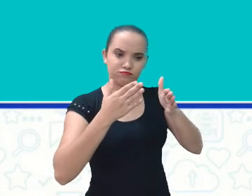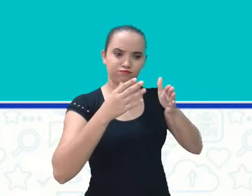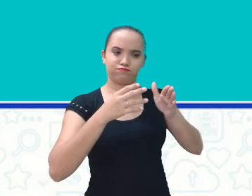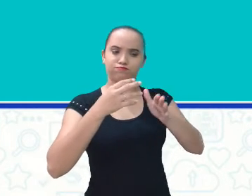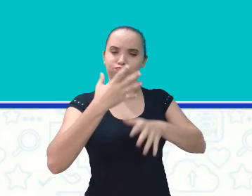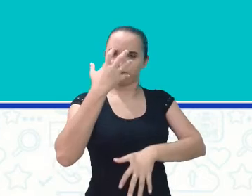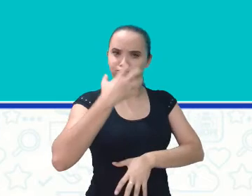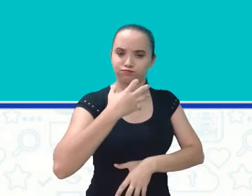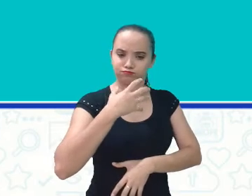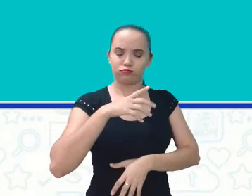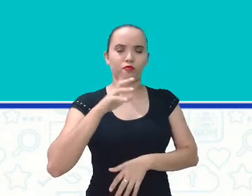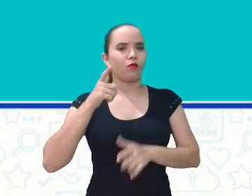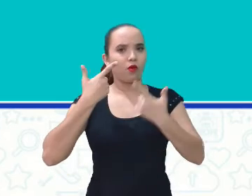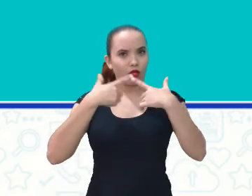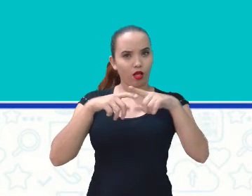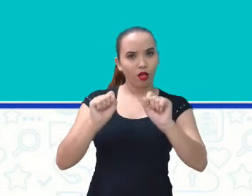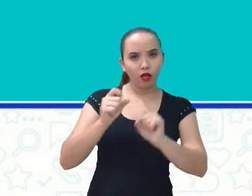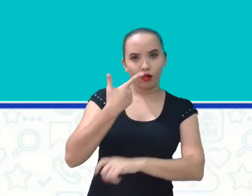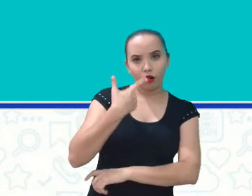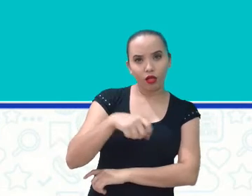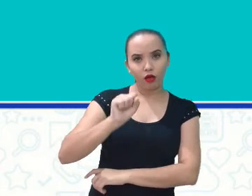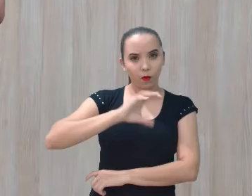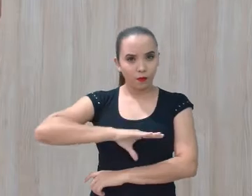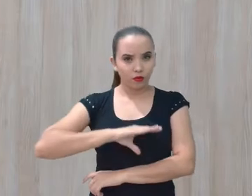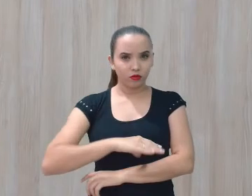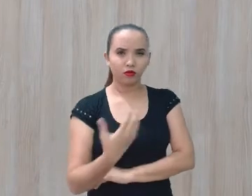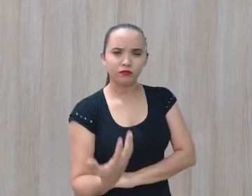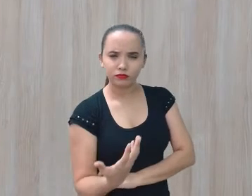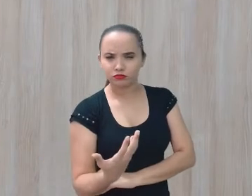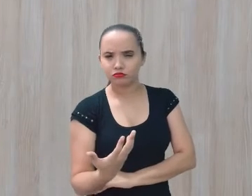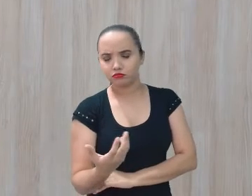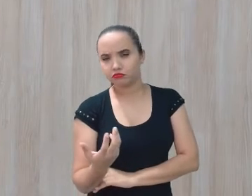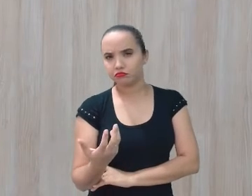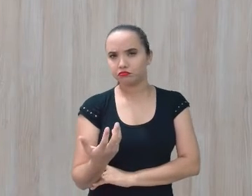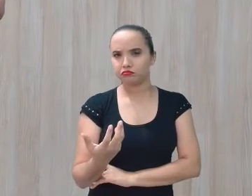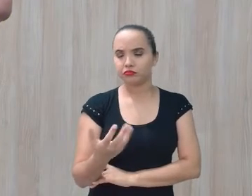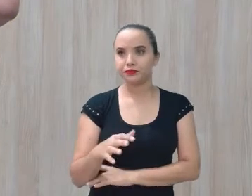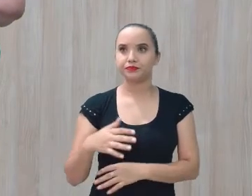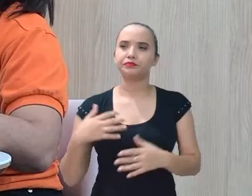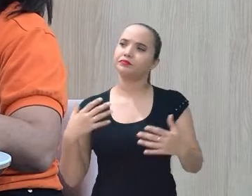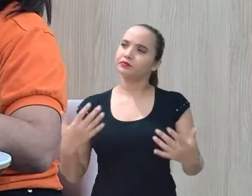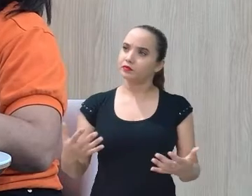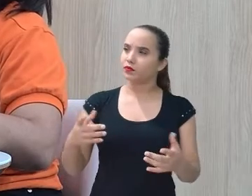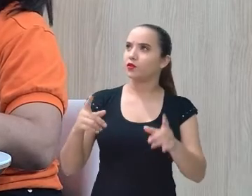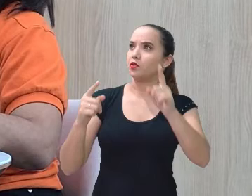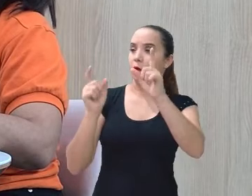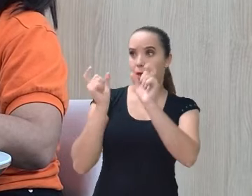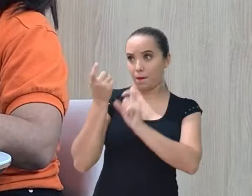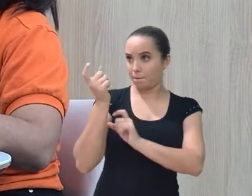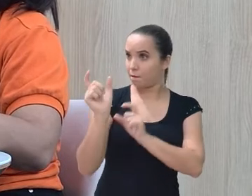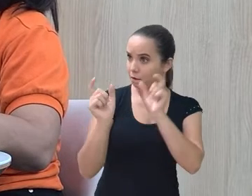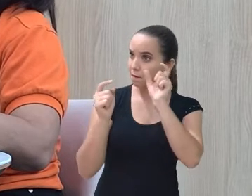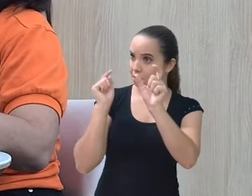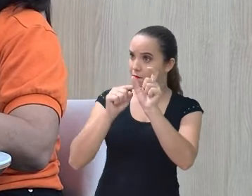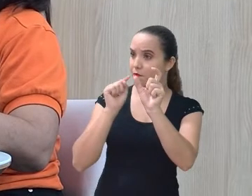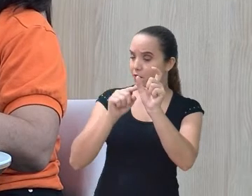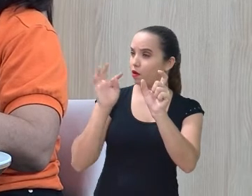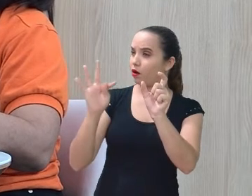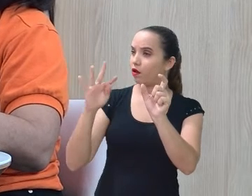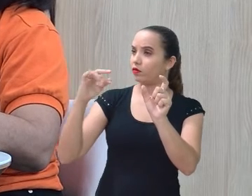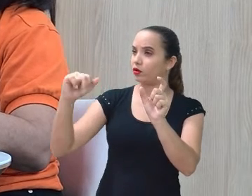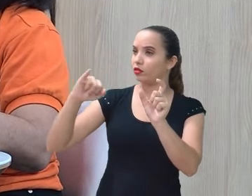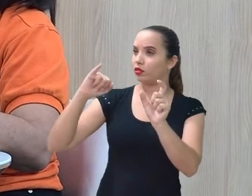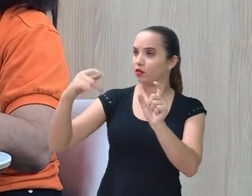nossa língua padrão ou não? A palavra tipo existe, né? Assim, por exemplo, um